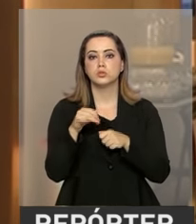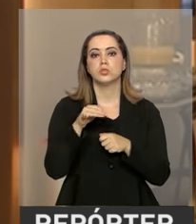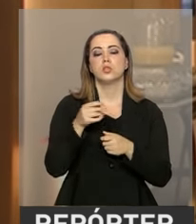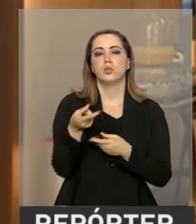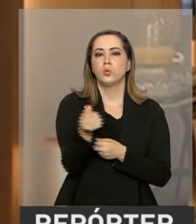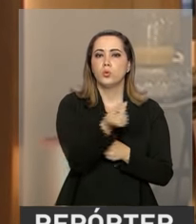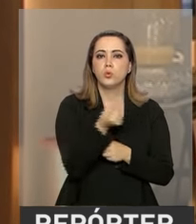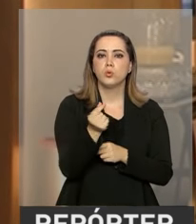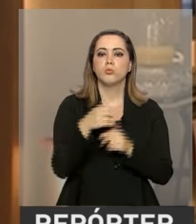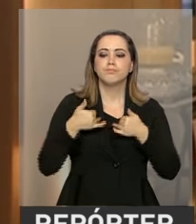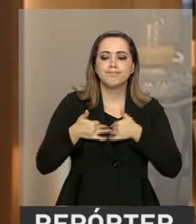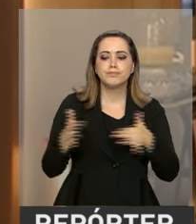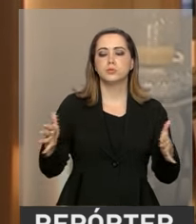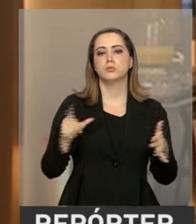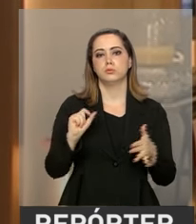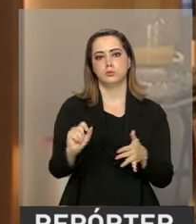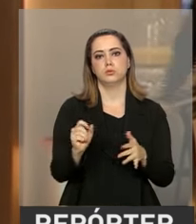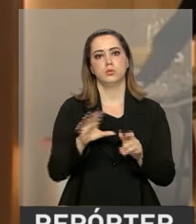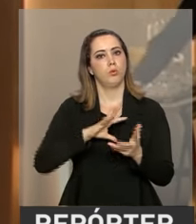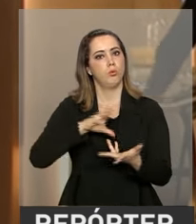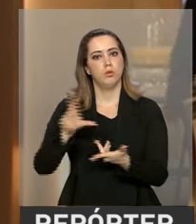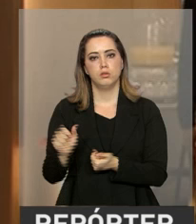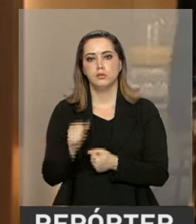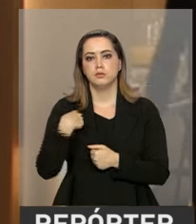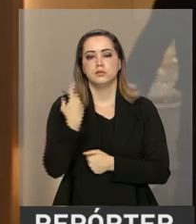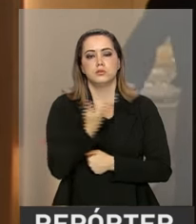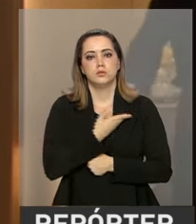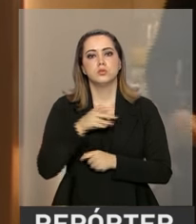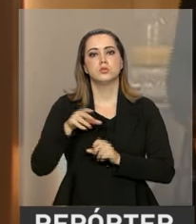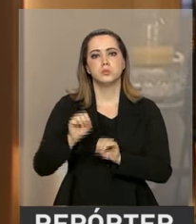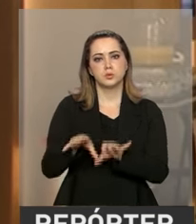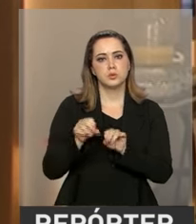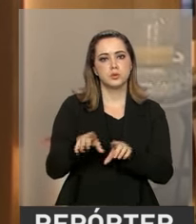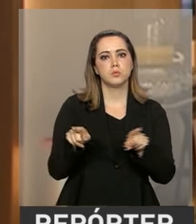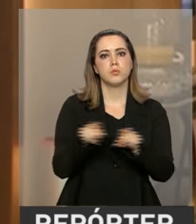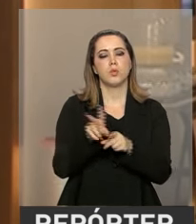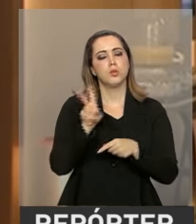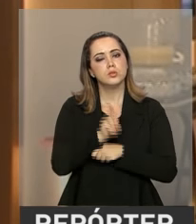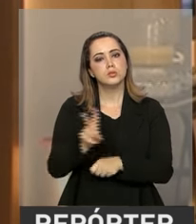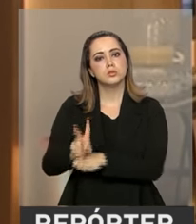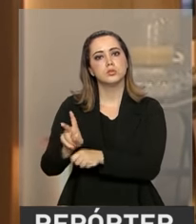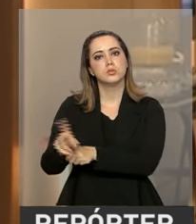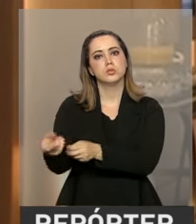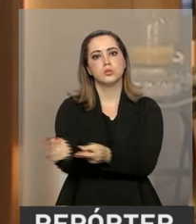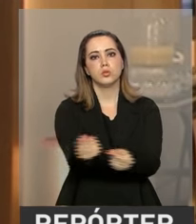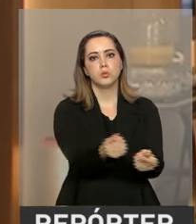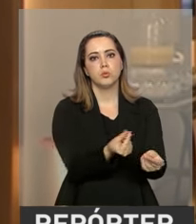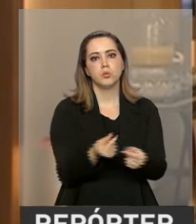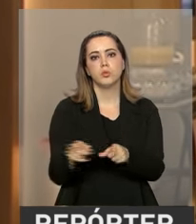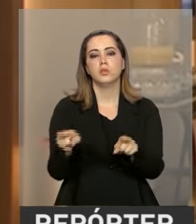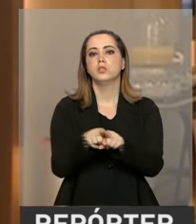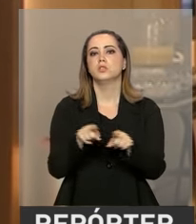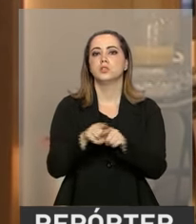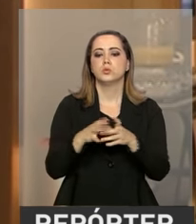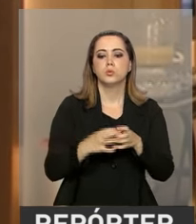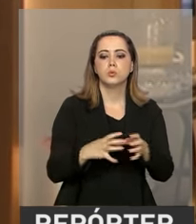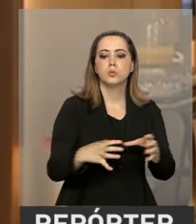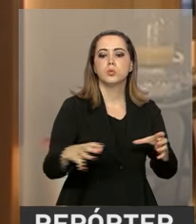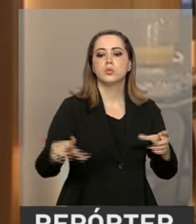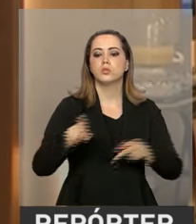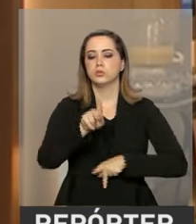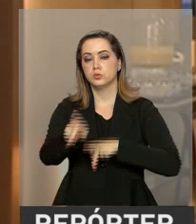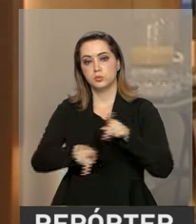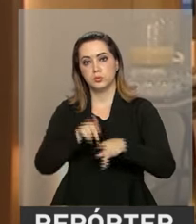universal e por isso a instituição também se ocupa da educação e proteção financeira e especialmente do grande contingente da